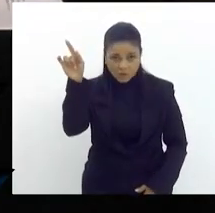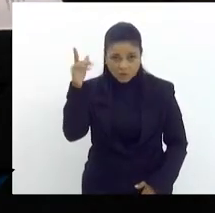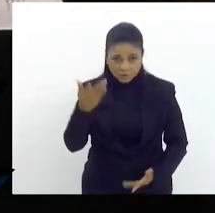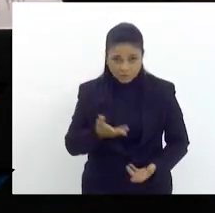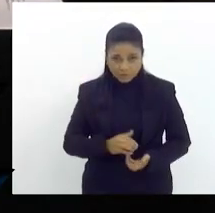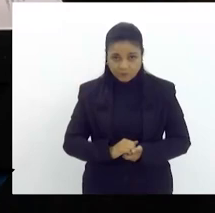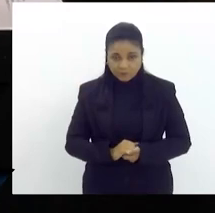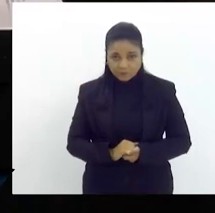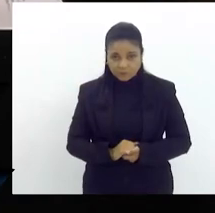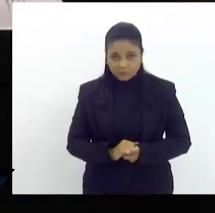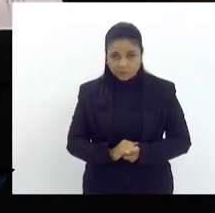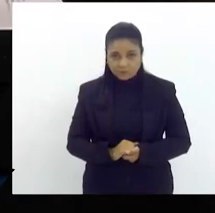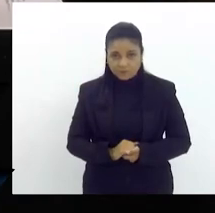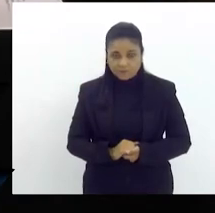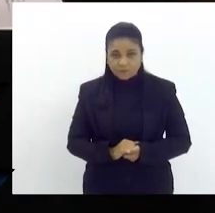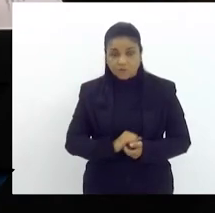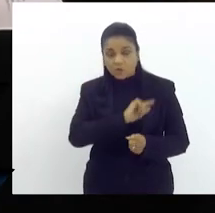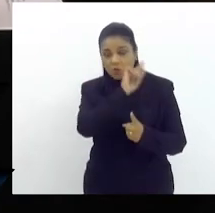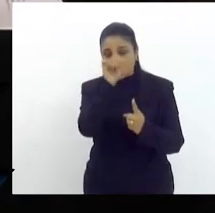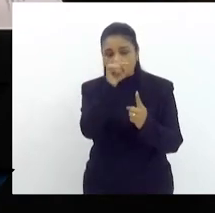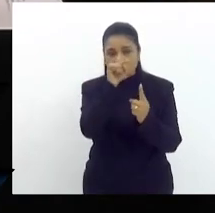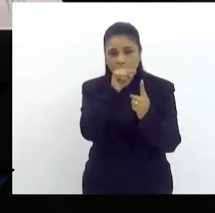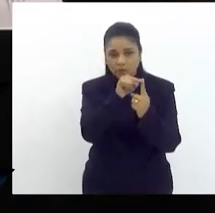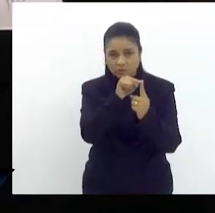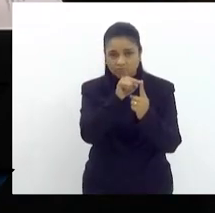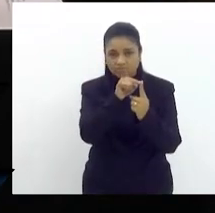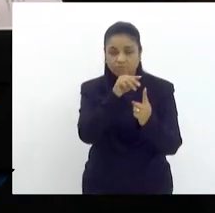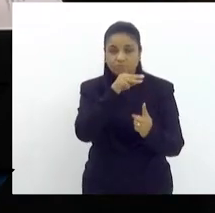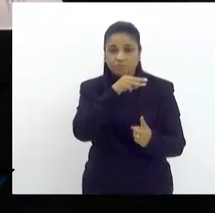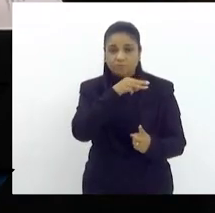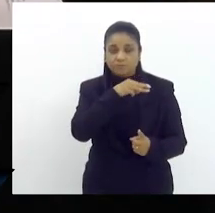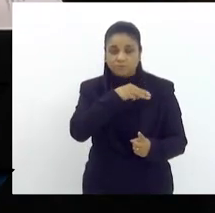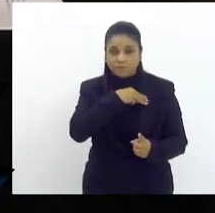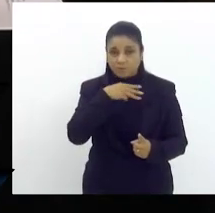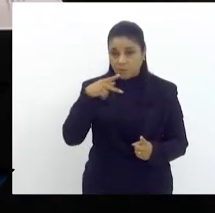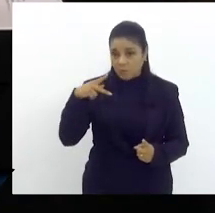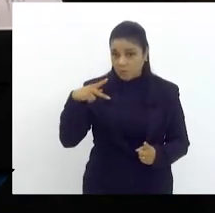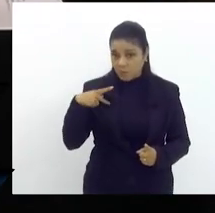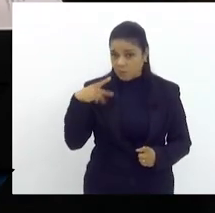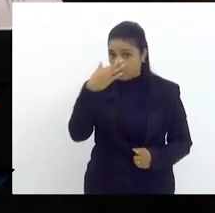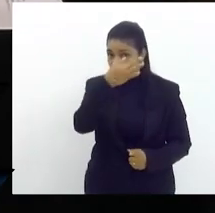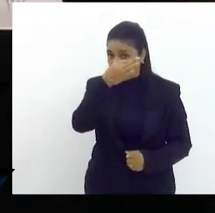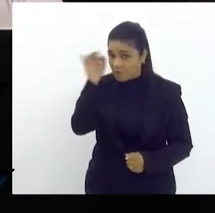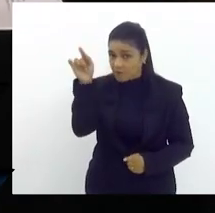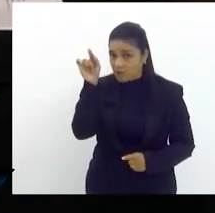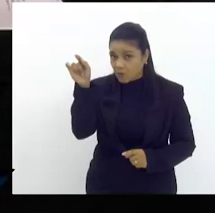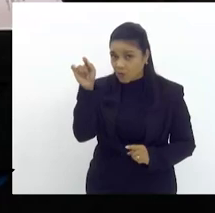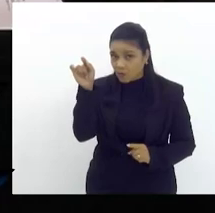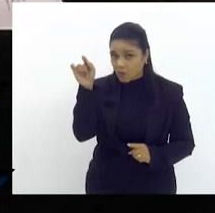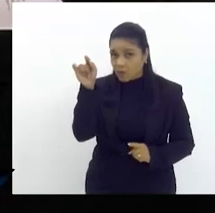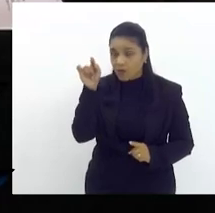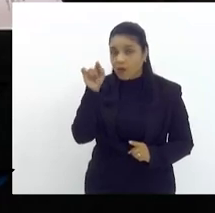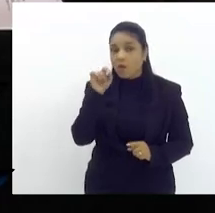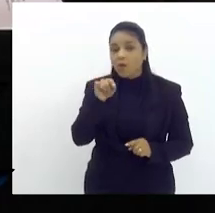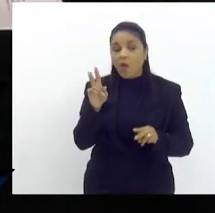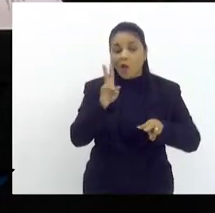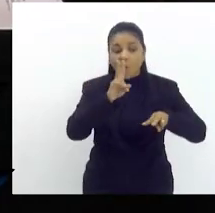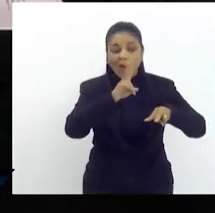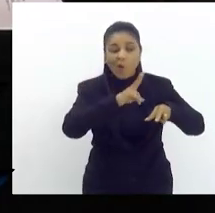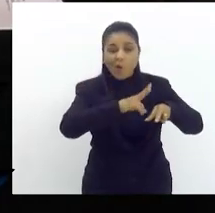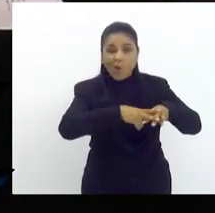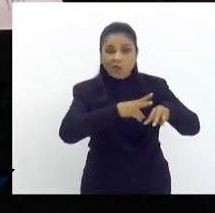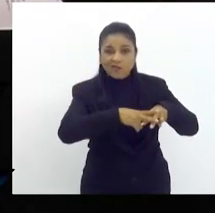E aí um dos objetivos do Ministério Público Federal era o seguinte a condenação da ré ao